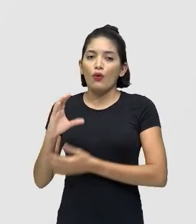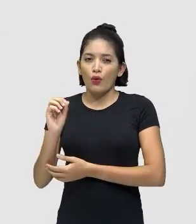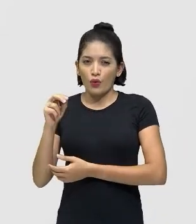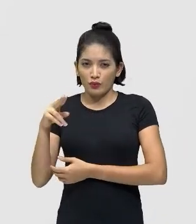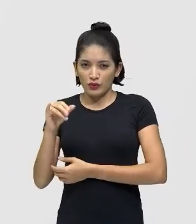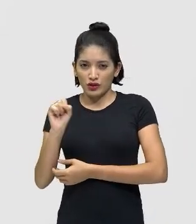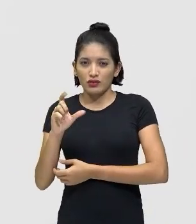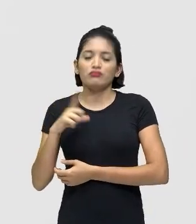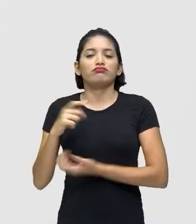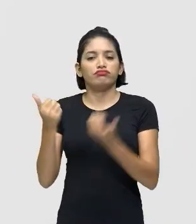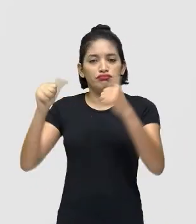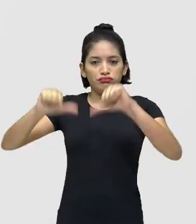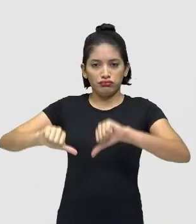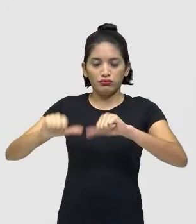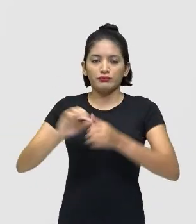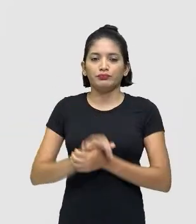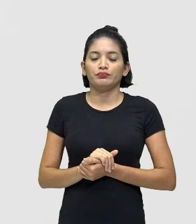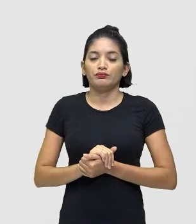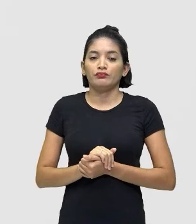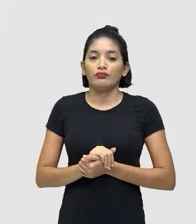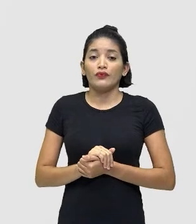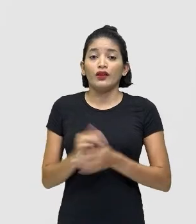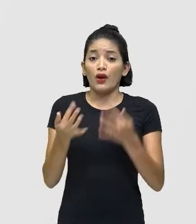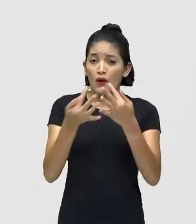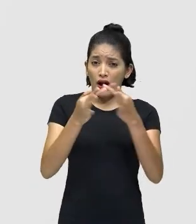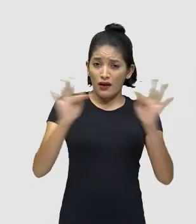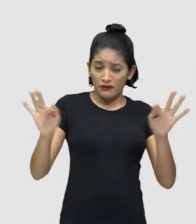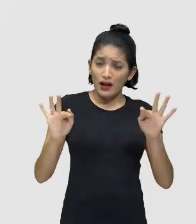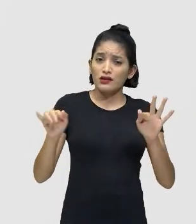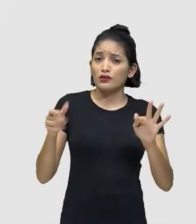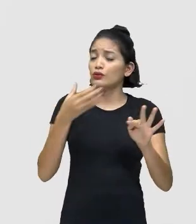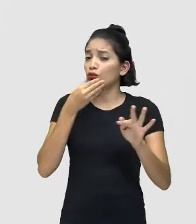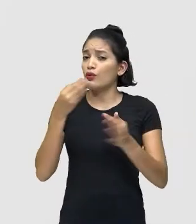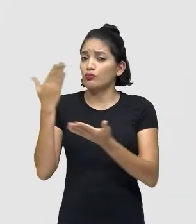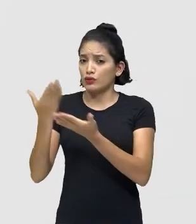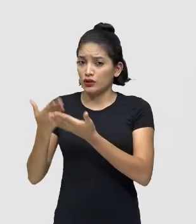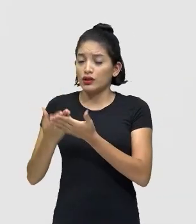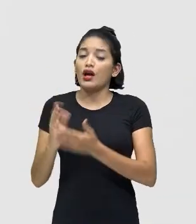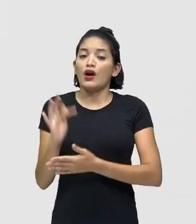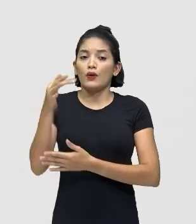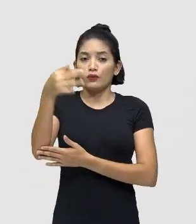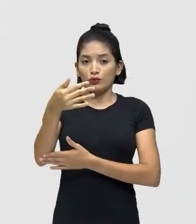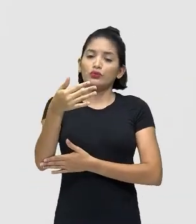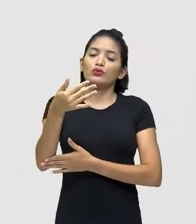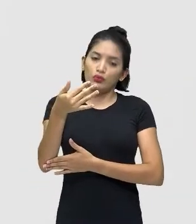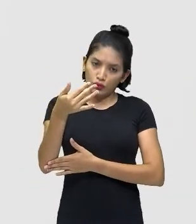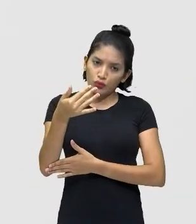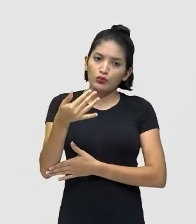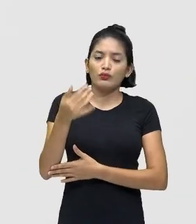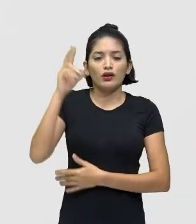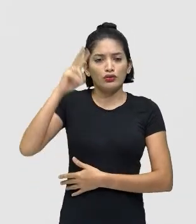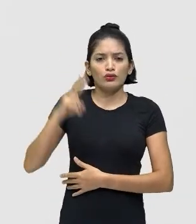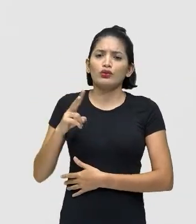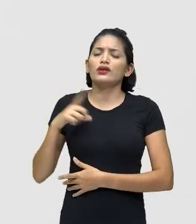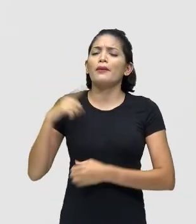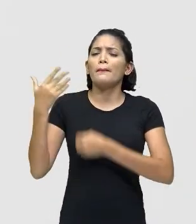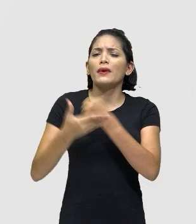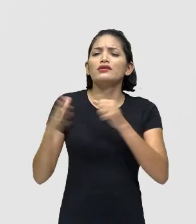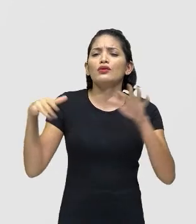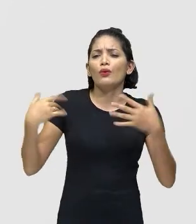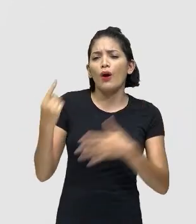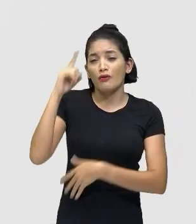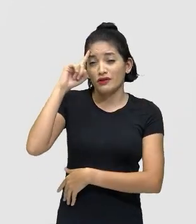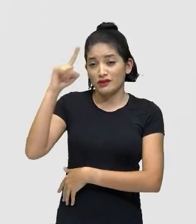derrotas por lá. A afirmação do estudante de Berlim e futuro historiador inglês baseava-se na ideia de